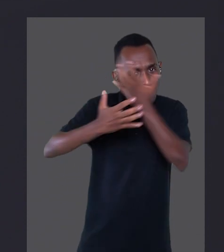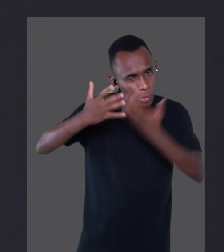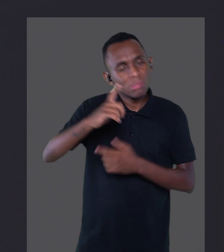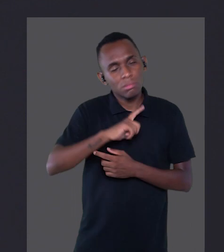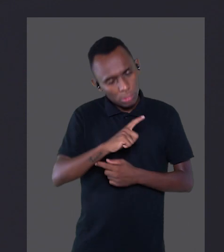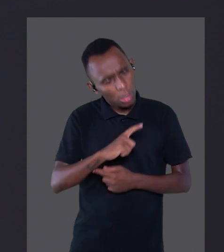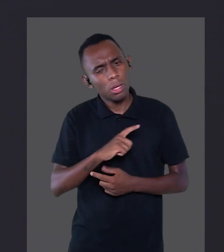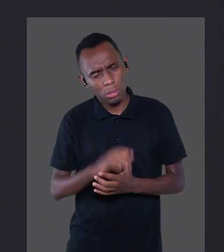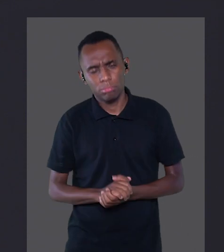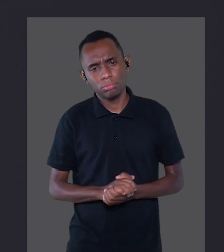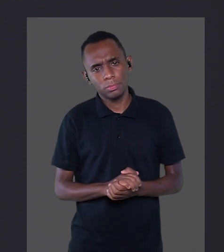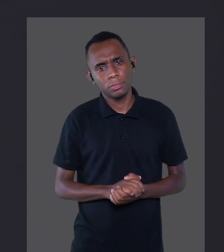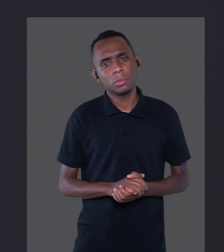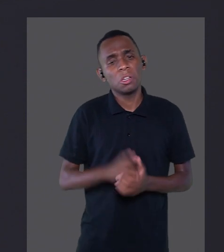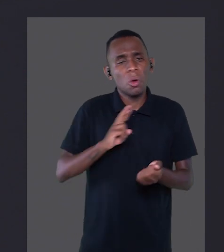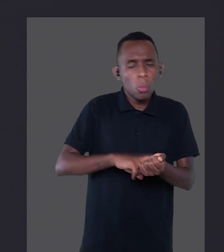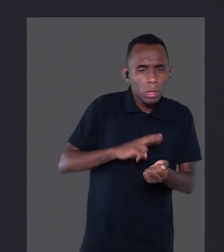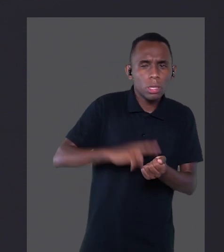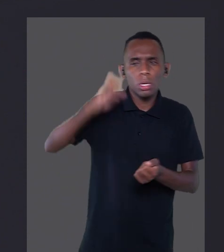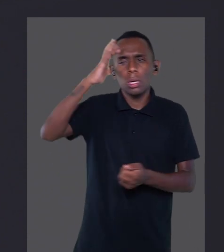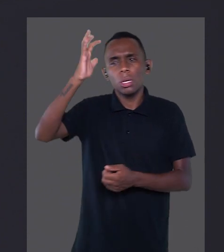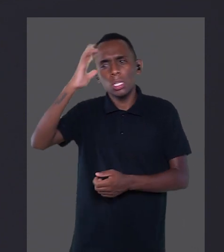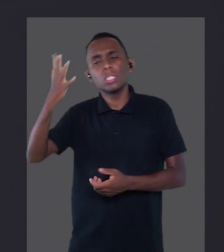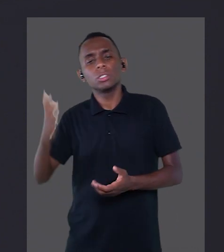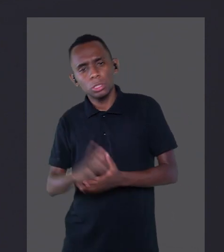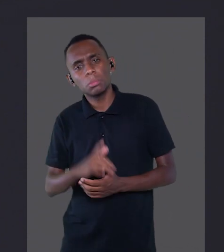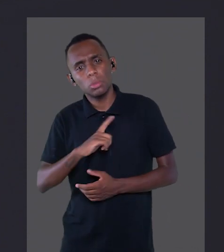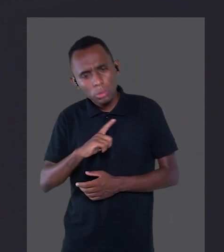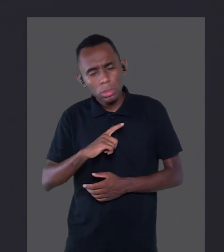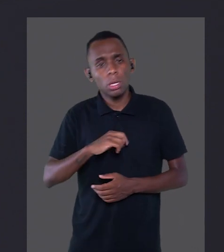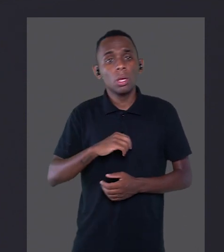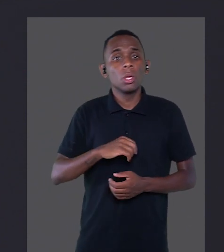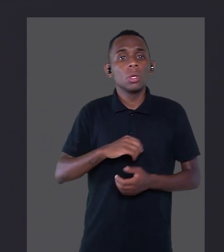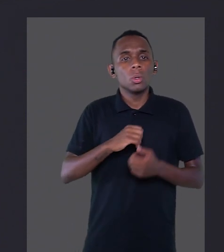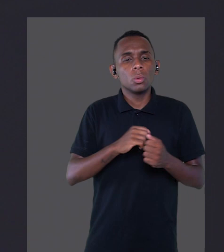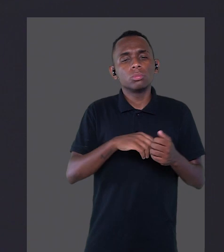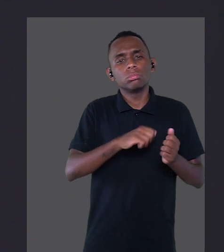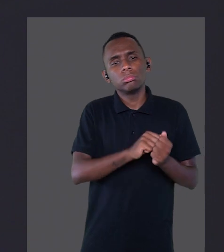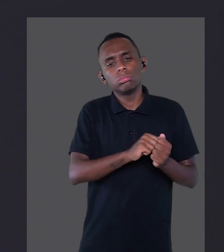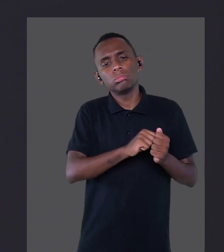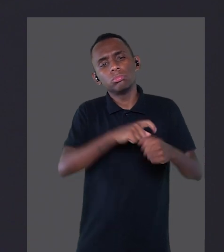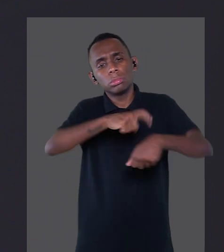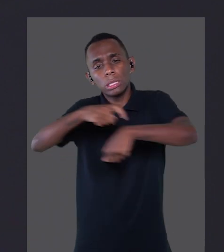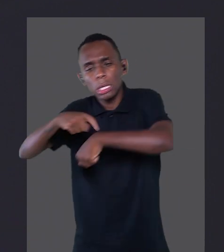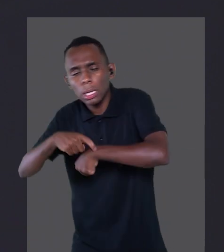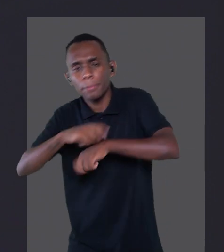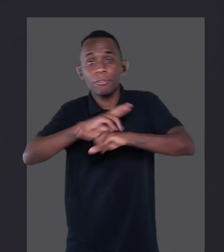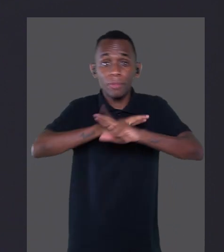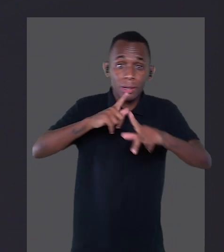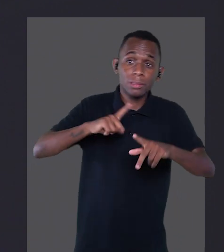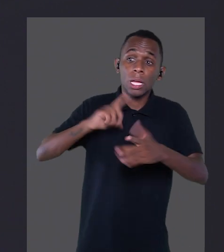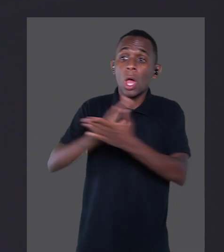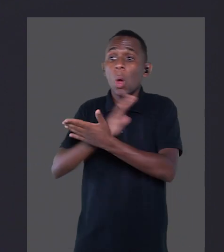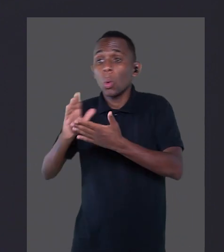né? Um ritmo, uma melodia, uma cadência. E há escritores que exploram isso mais,